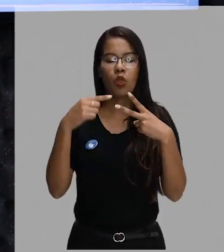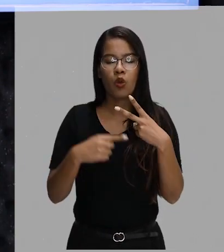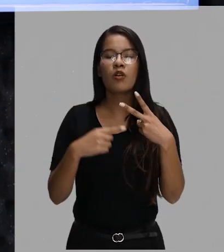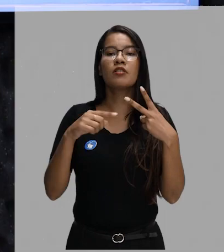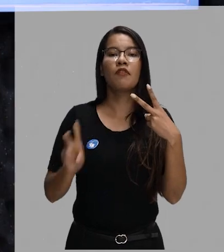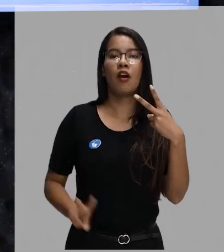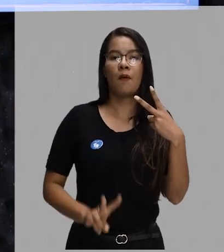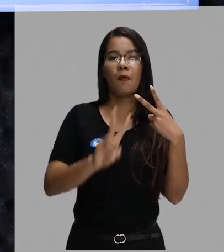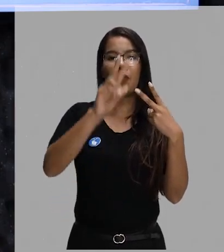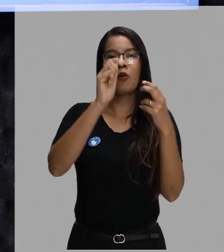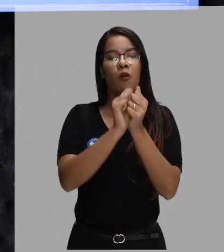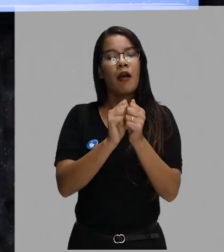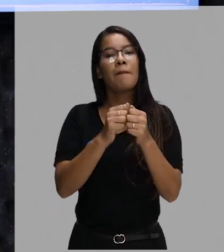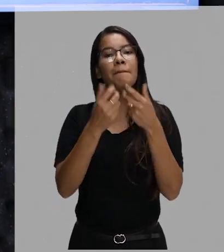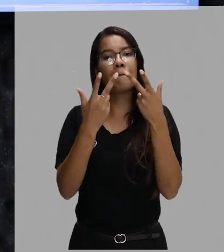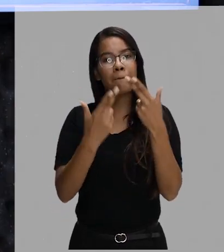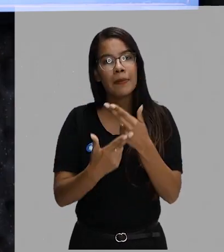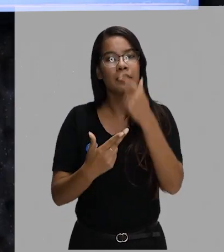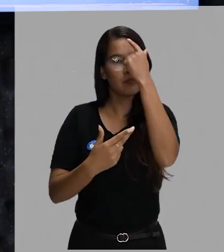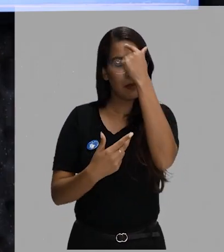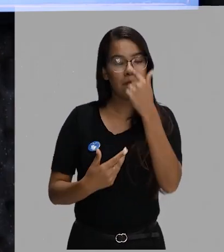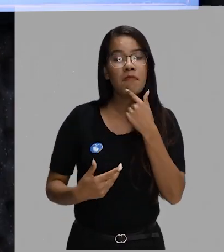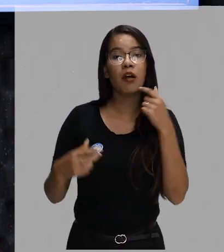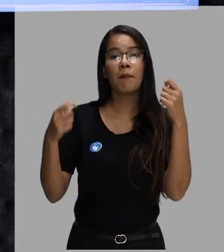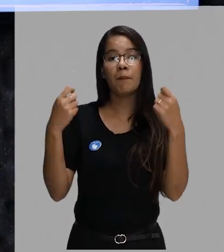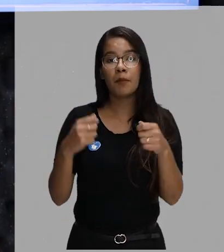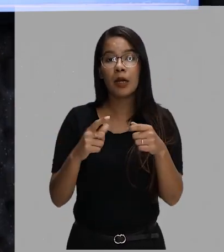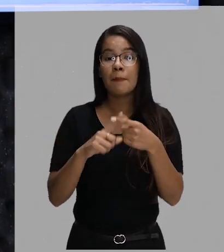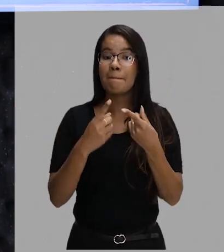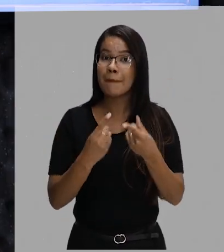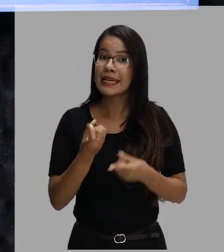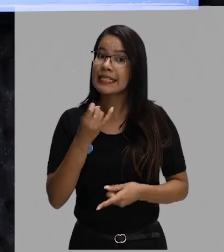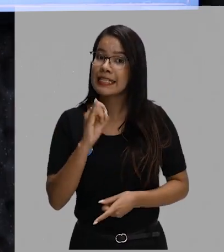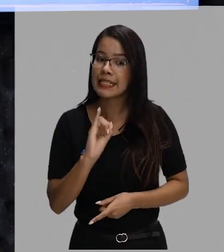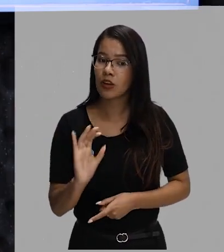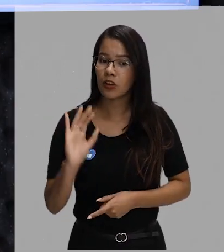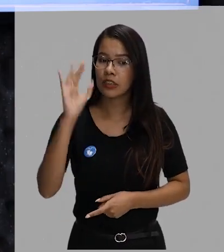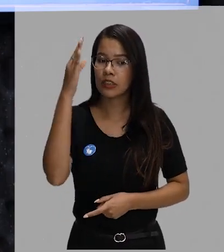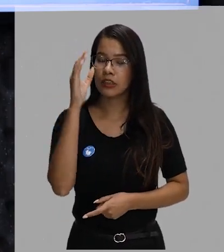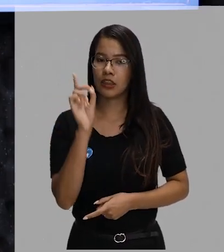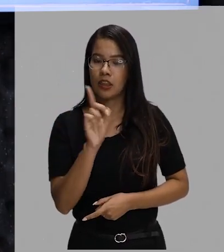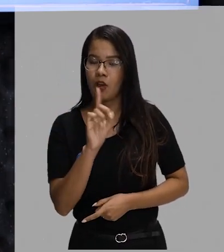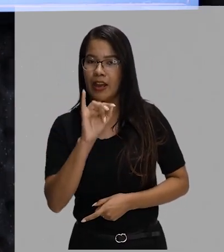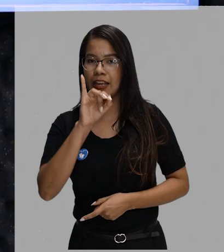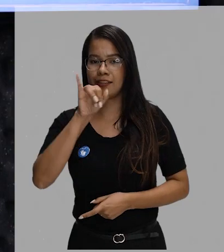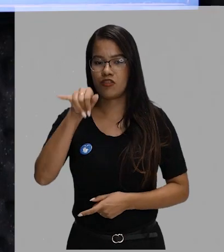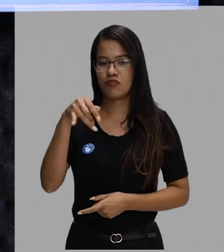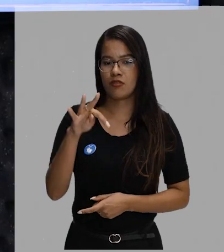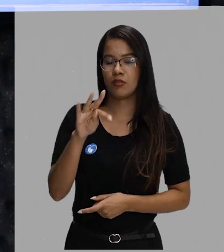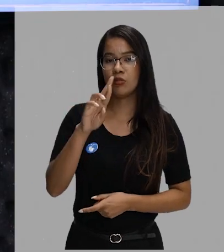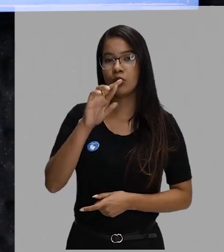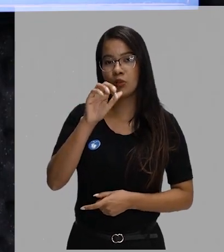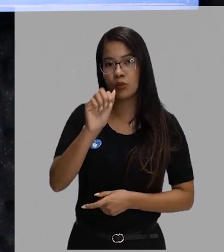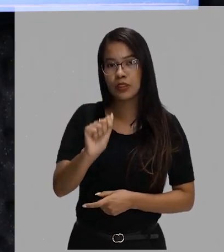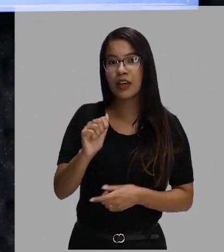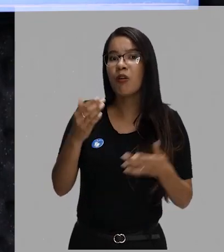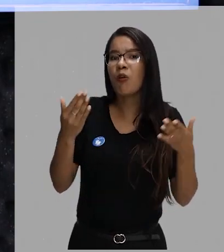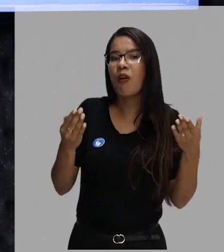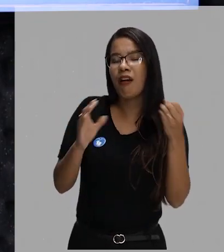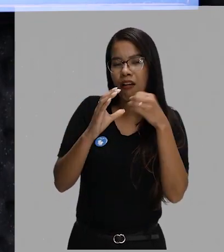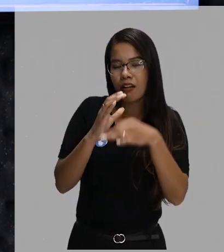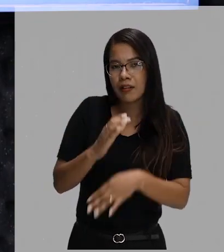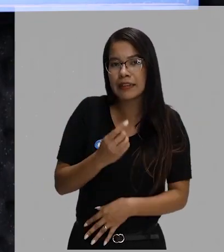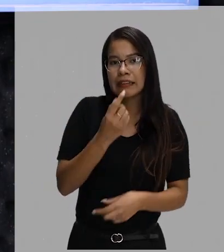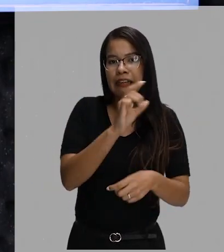isso acontecer, ela não é injetora. Tá? Então, para que uma função seja injetora, qual é o critério? O critério é